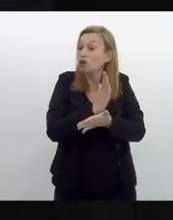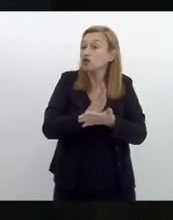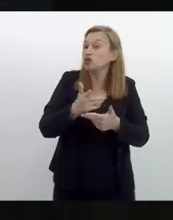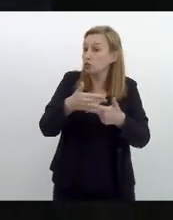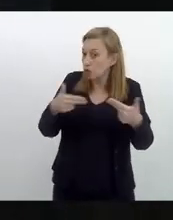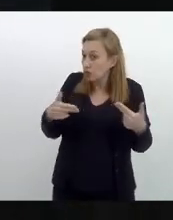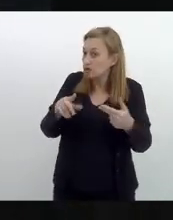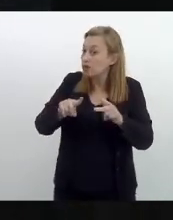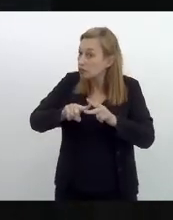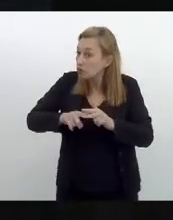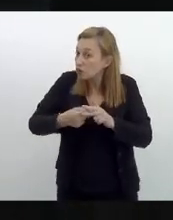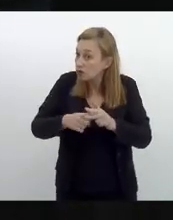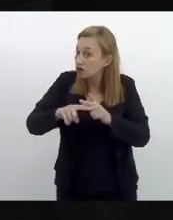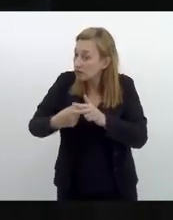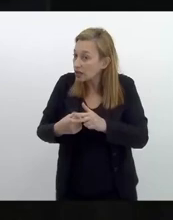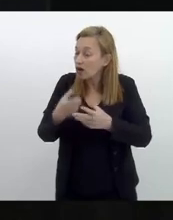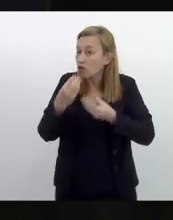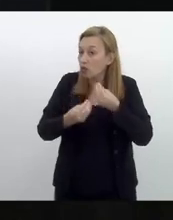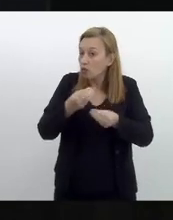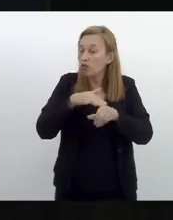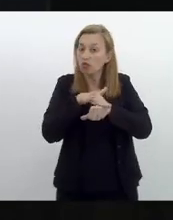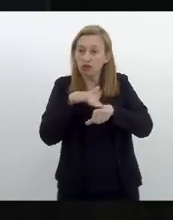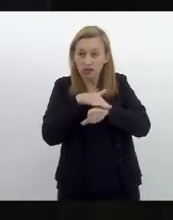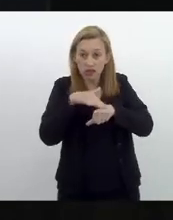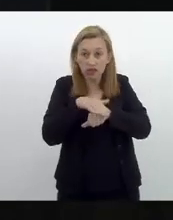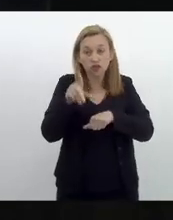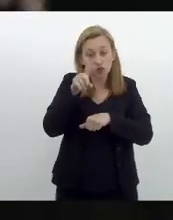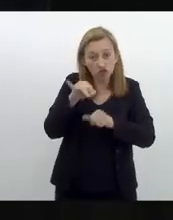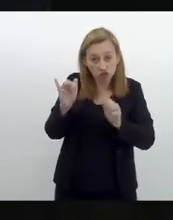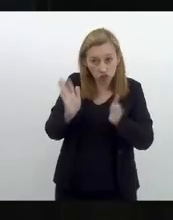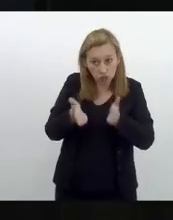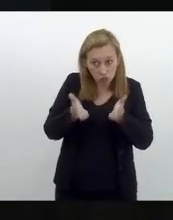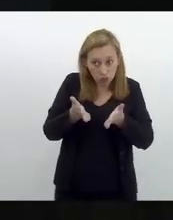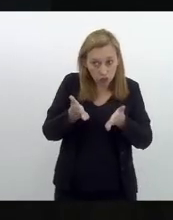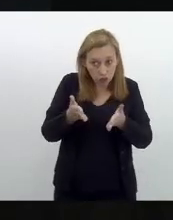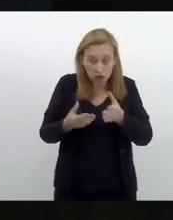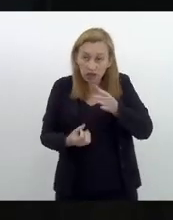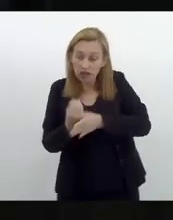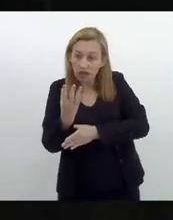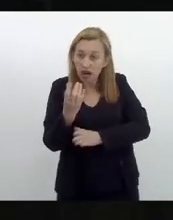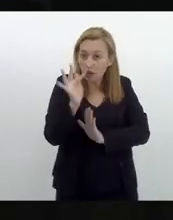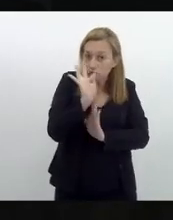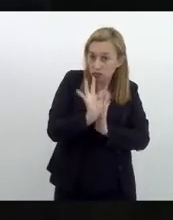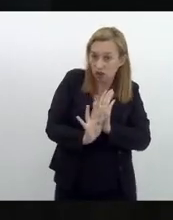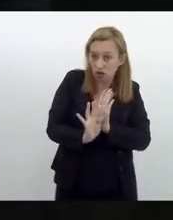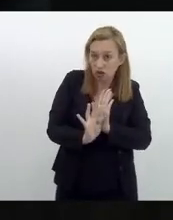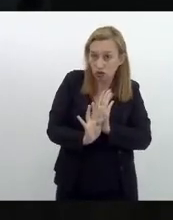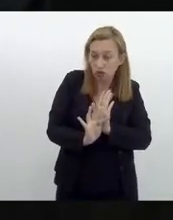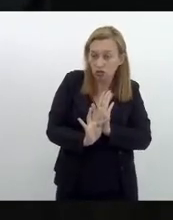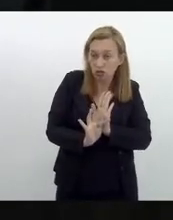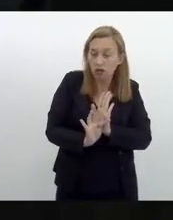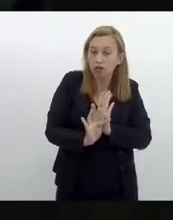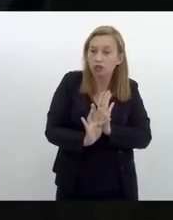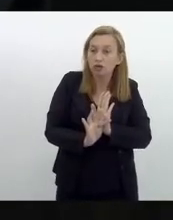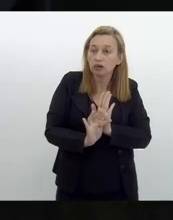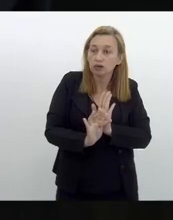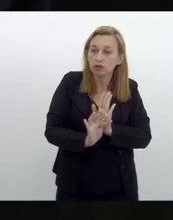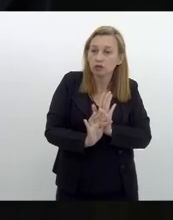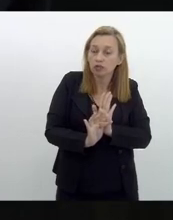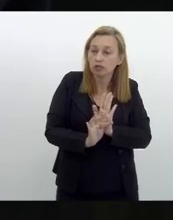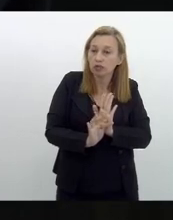gente vai modificar da forma que tratamos no dia de hoje que é construir um texto para excepcionalizar